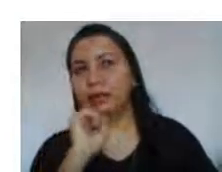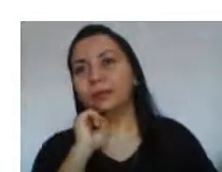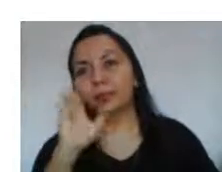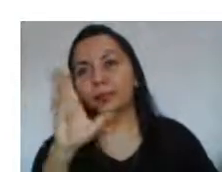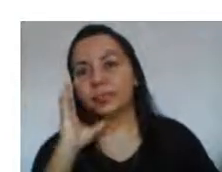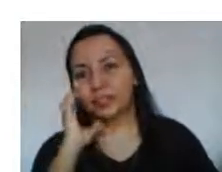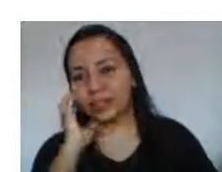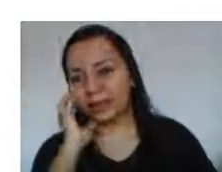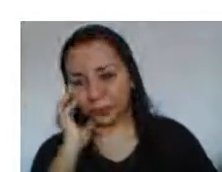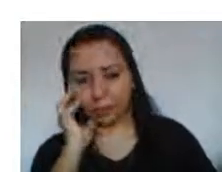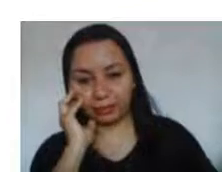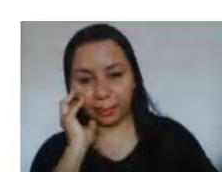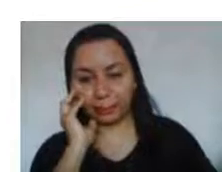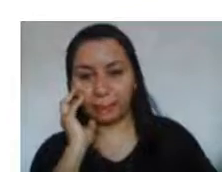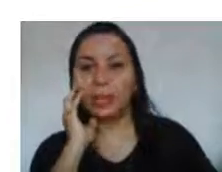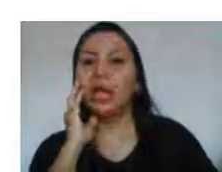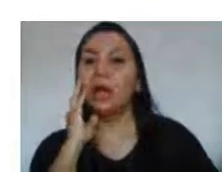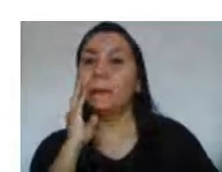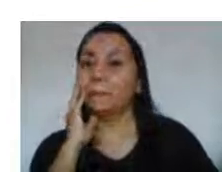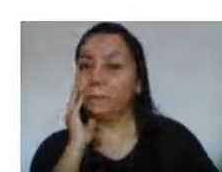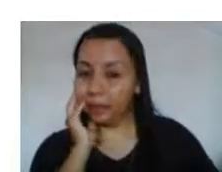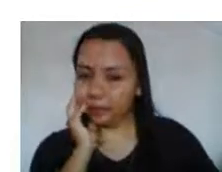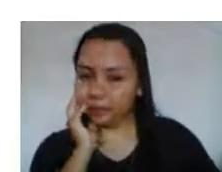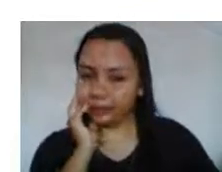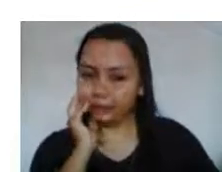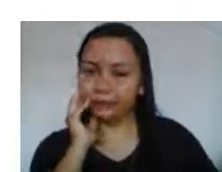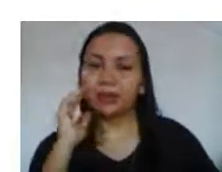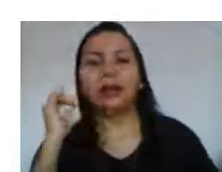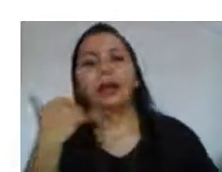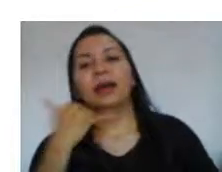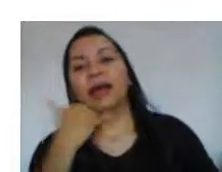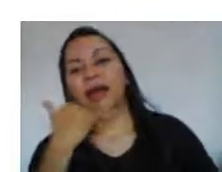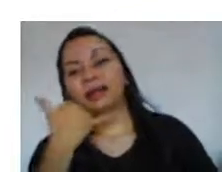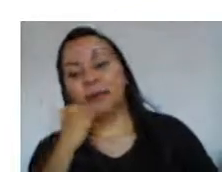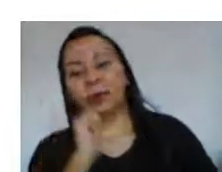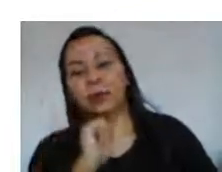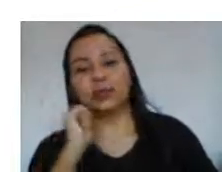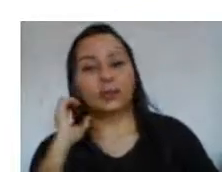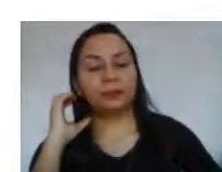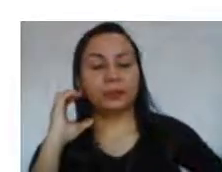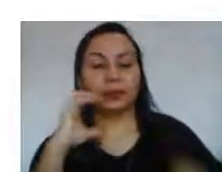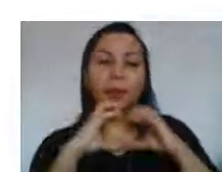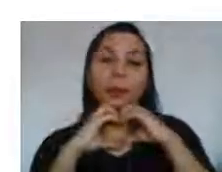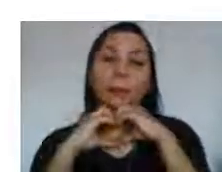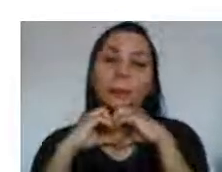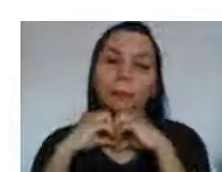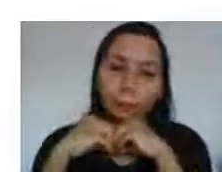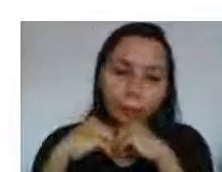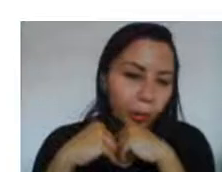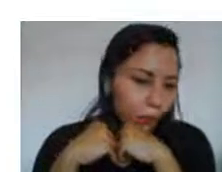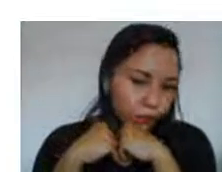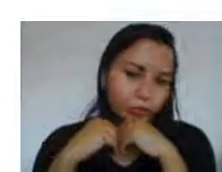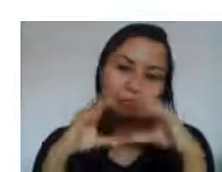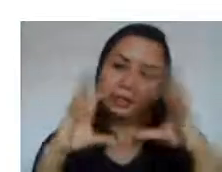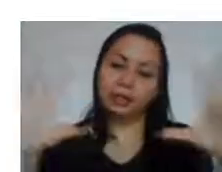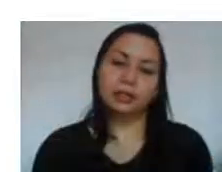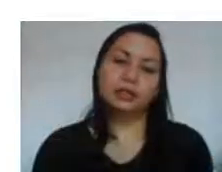que chegar até mim. Beleza? Até a próxima.